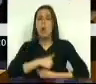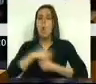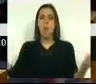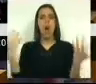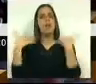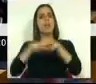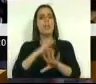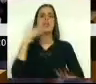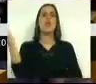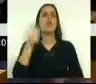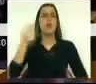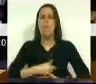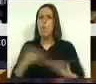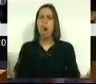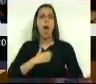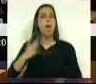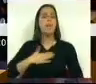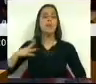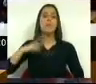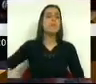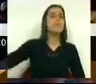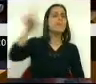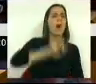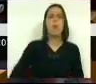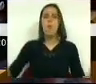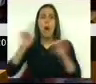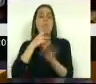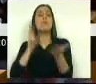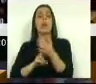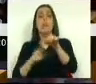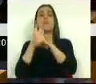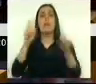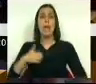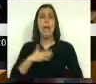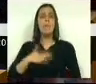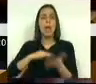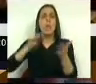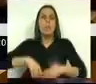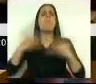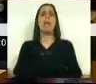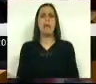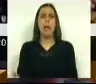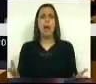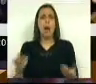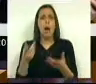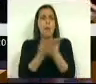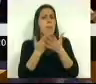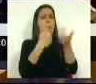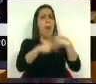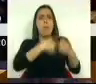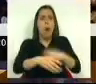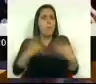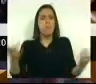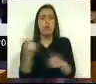nenhumas de integração destes jovens nas empresas portuguesas, por uma razão também. As empresas vão contratar para quê? Não têm mercado para